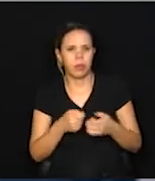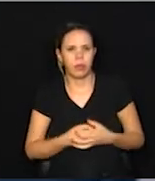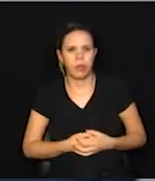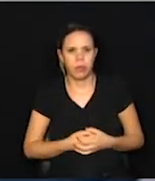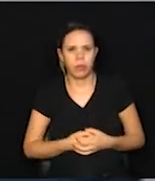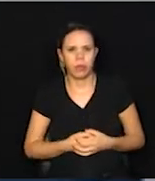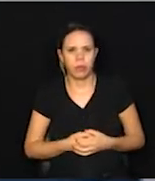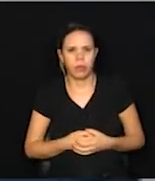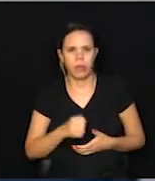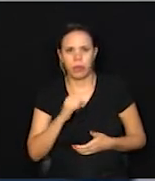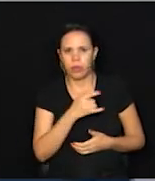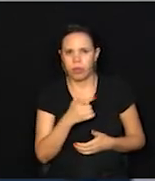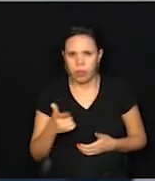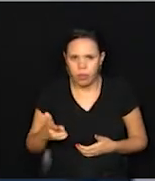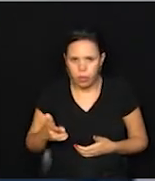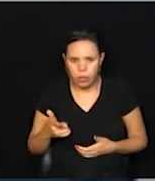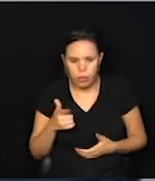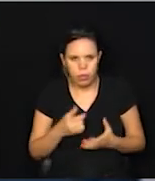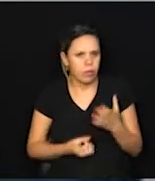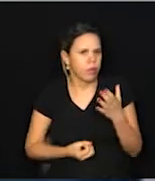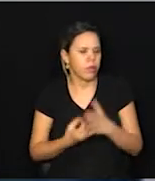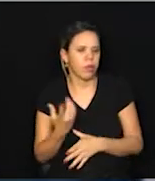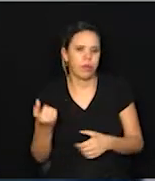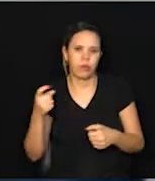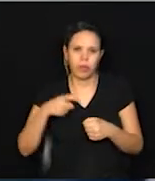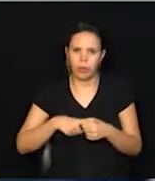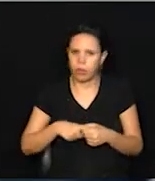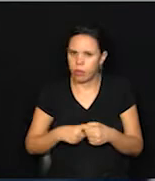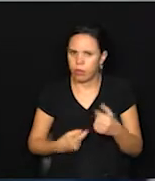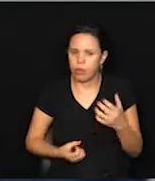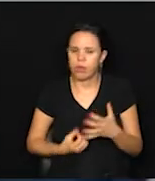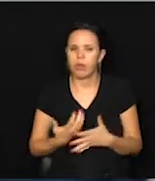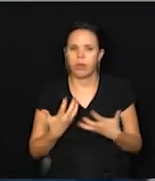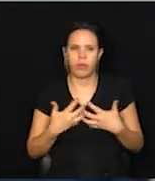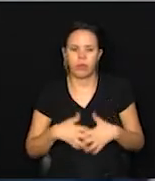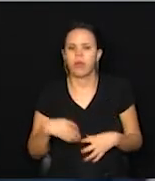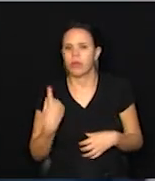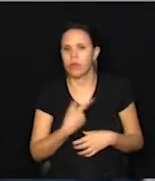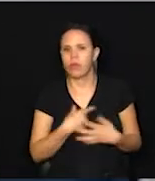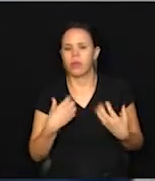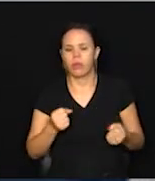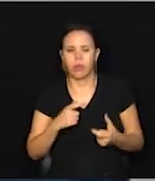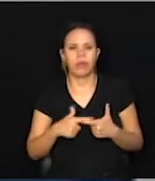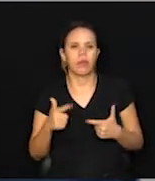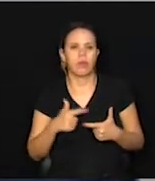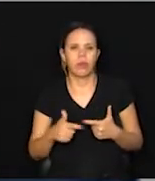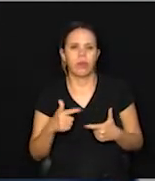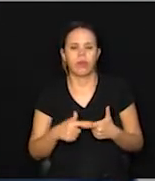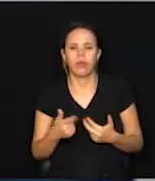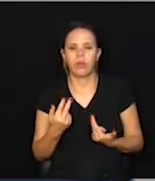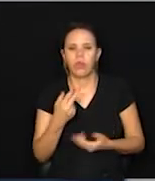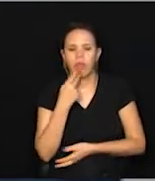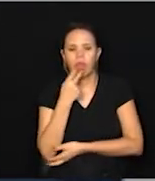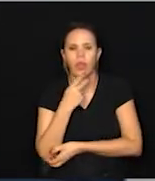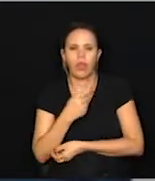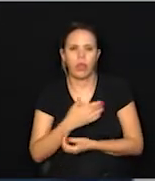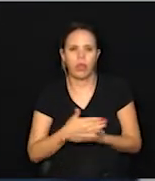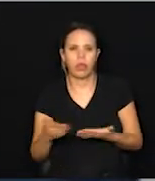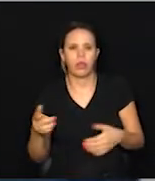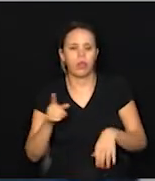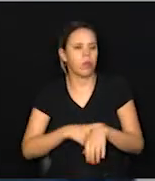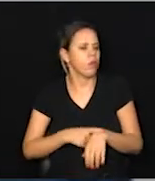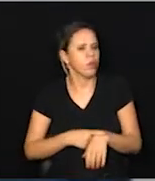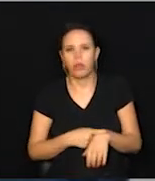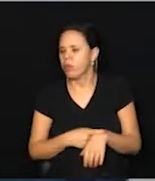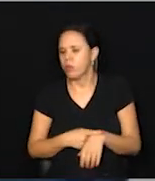Porque se isso não ocorrer e voltar a recrudescer, nós vamos ter problemas, como eu falei no início da fala. Vai chegar uma hora, nós não vamos